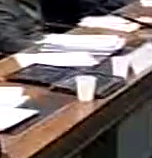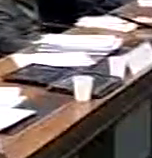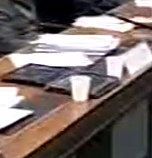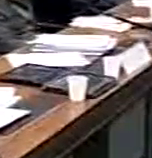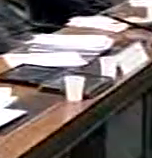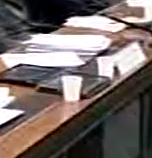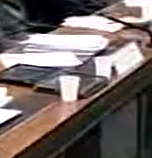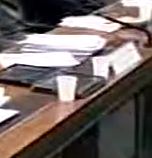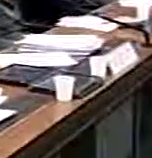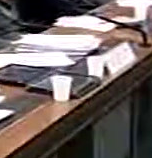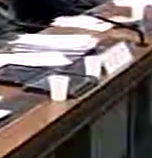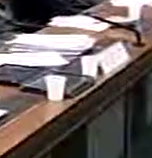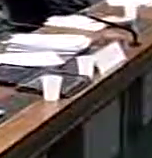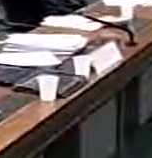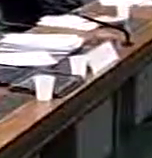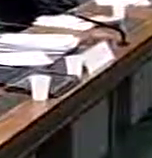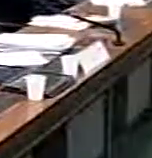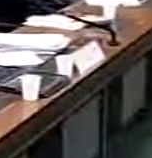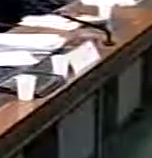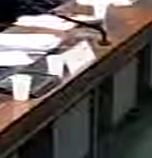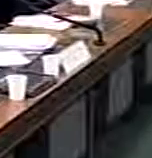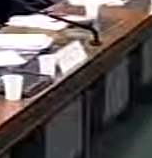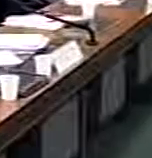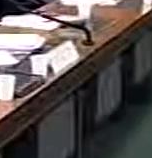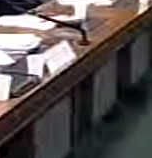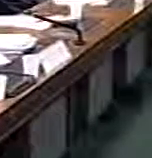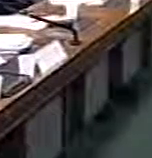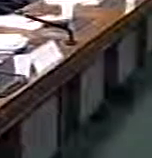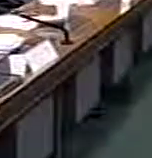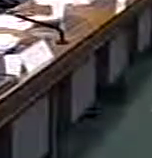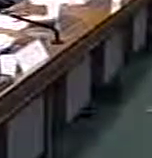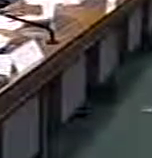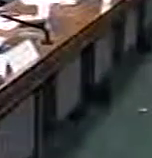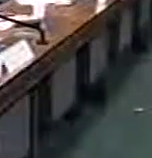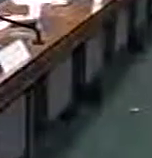Ambiente, Isabela Teixeira, sobre assuntos relacionados ao Código Florestal Brasileiro.